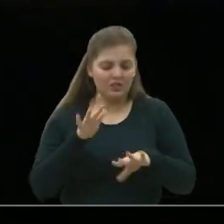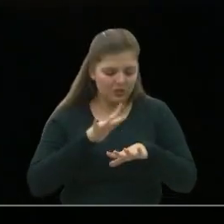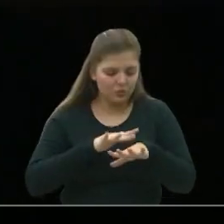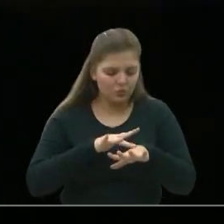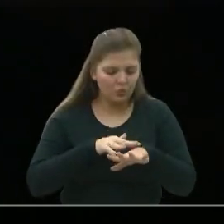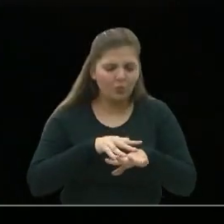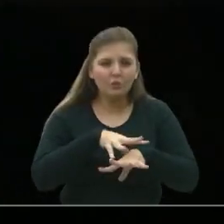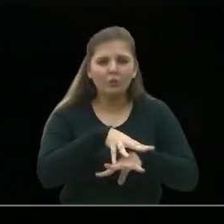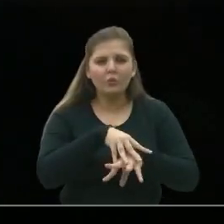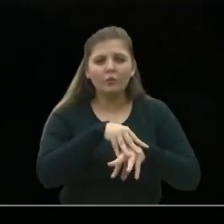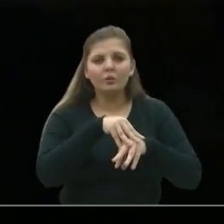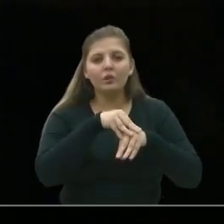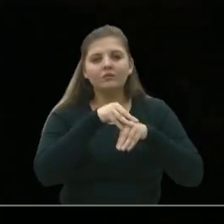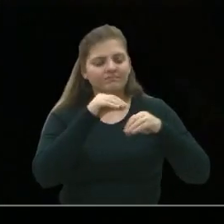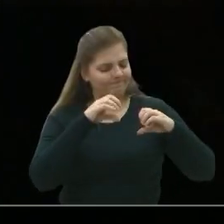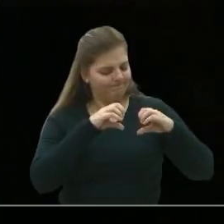filha.